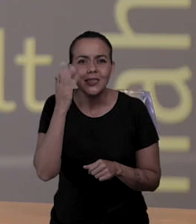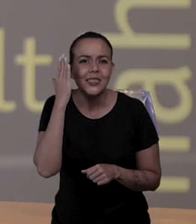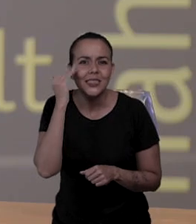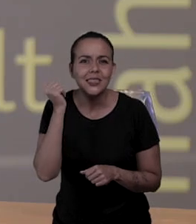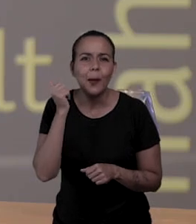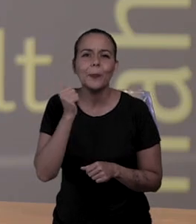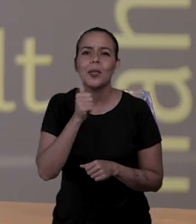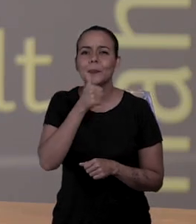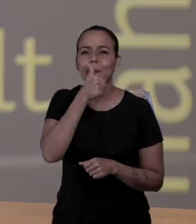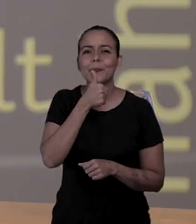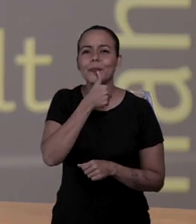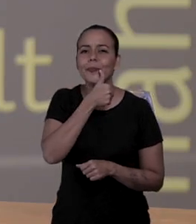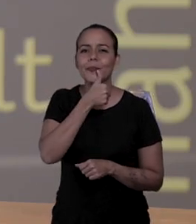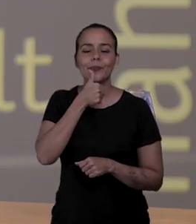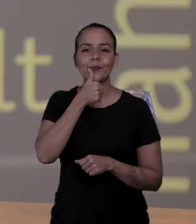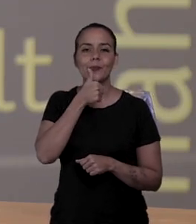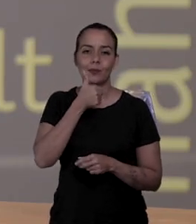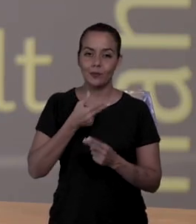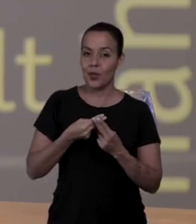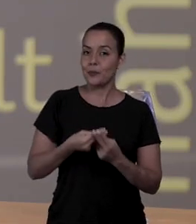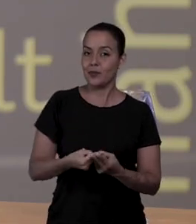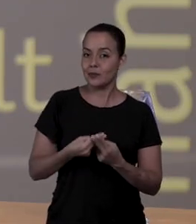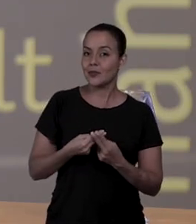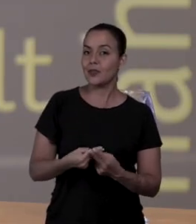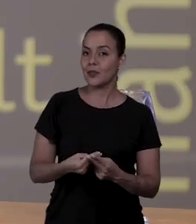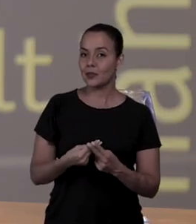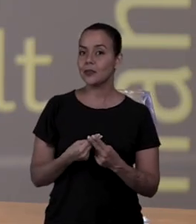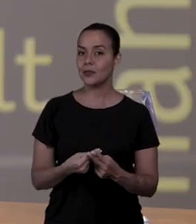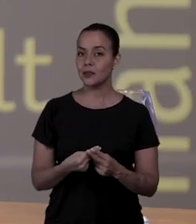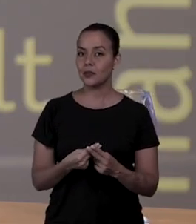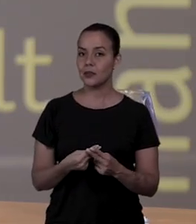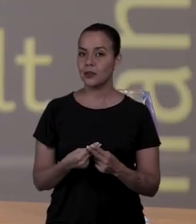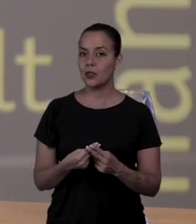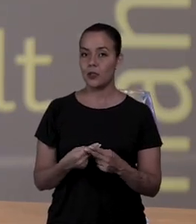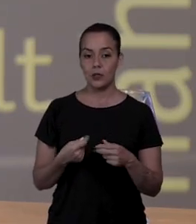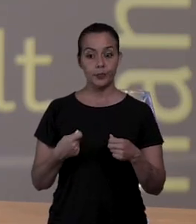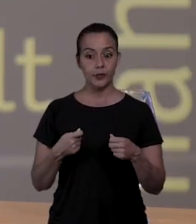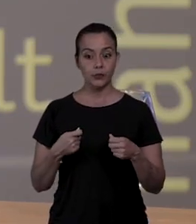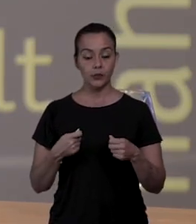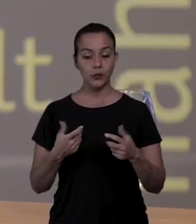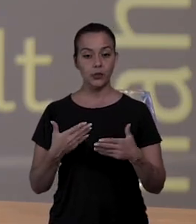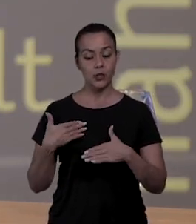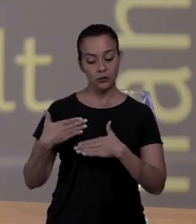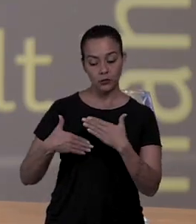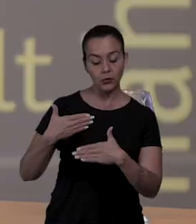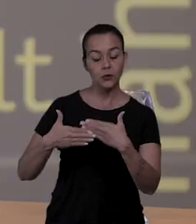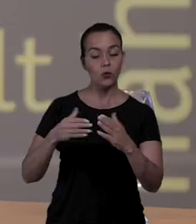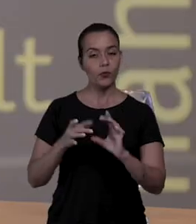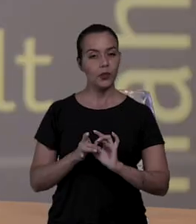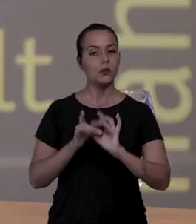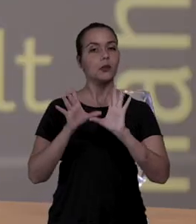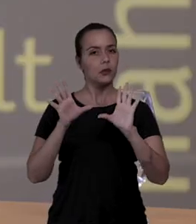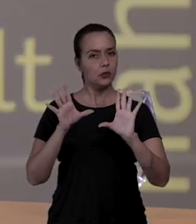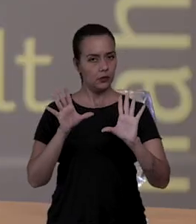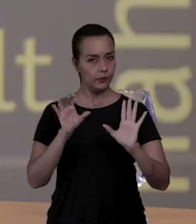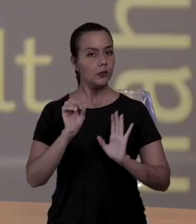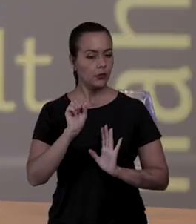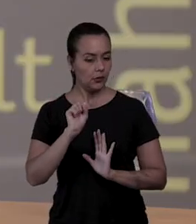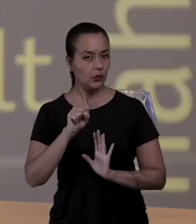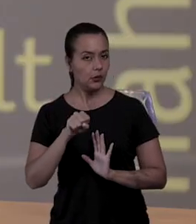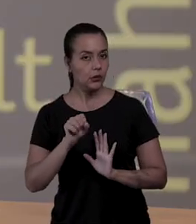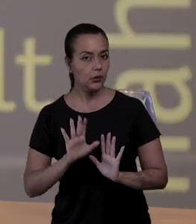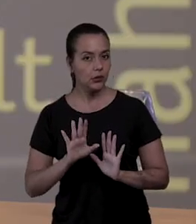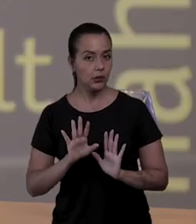à resiliência são importantes. E nesse contexto, a gente entende que desenvolver autonomia é